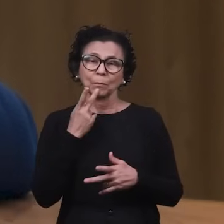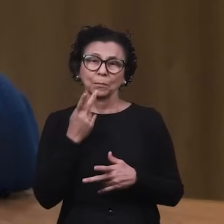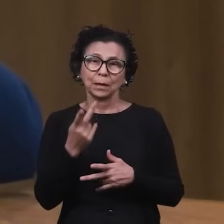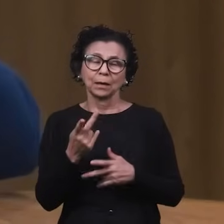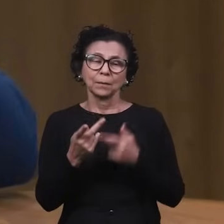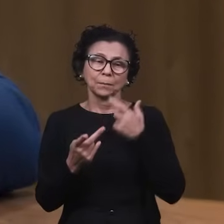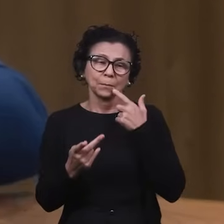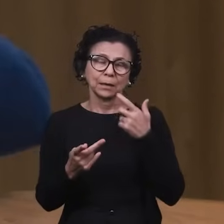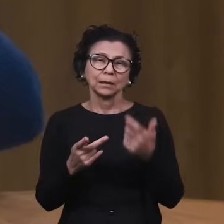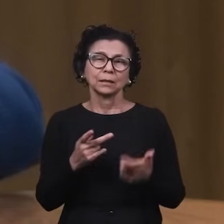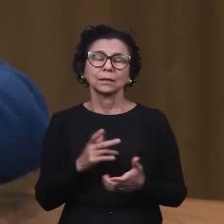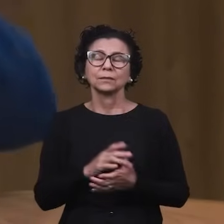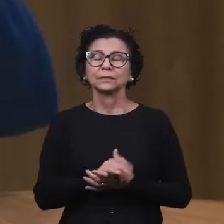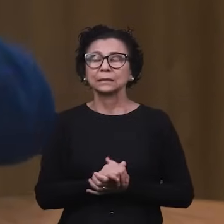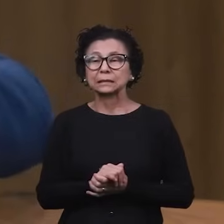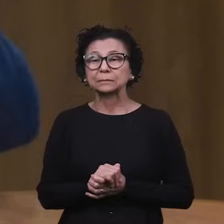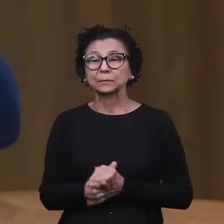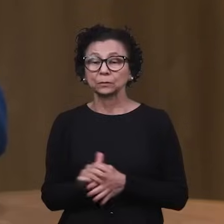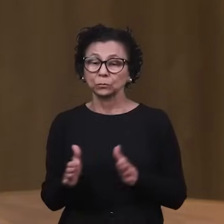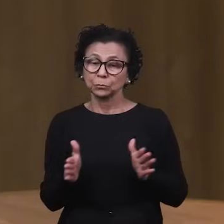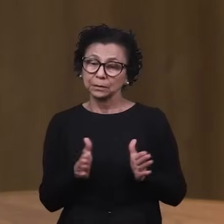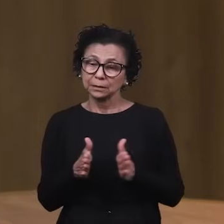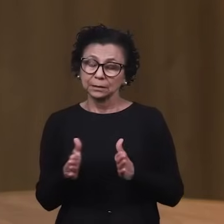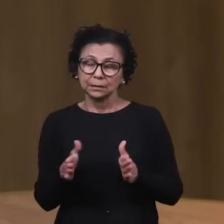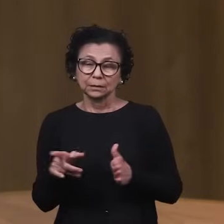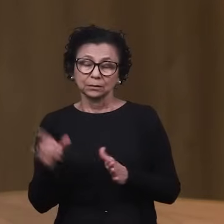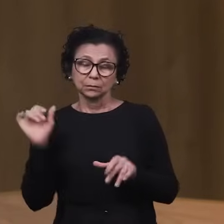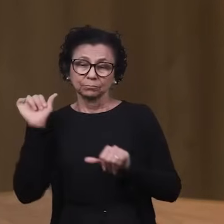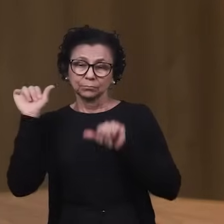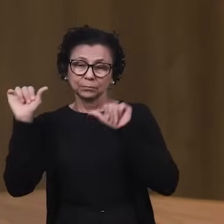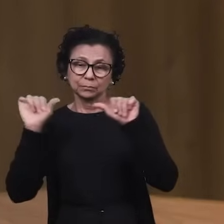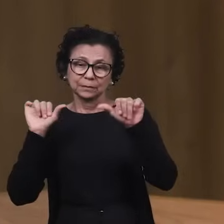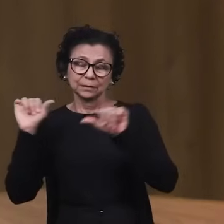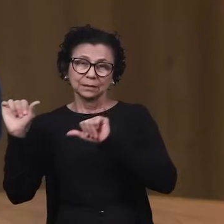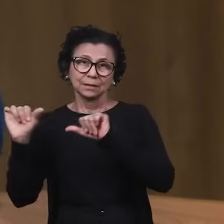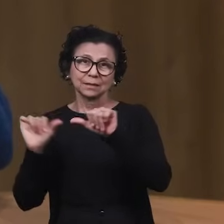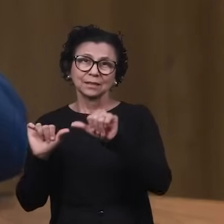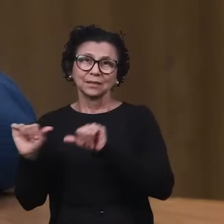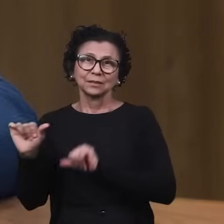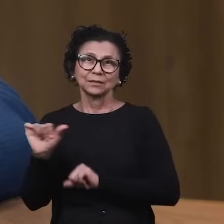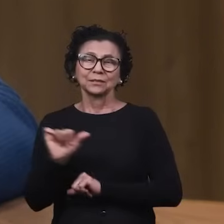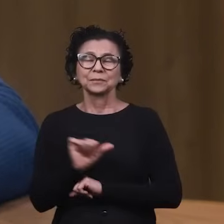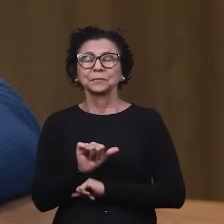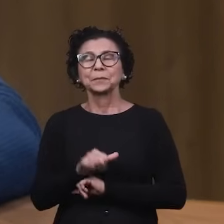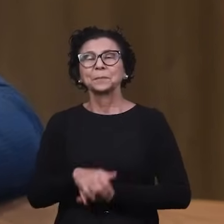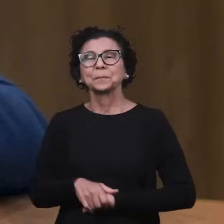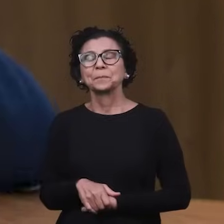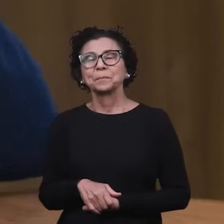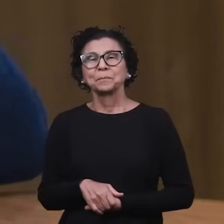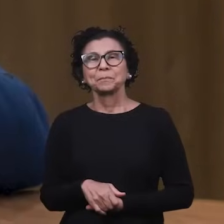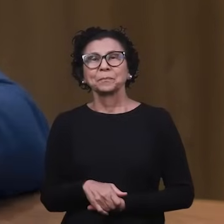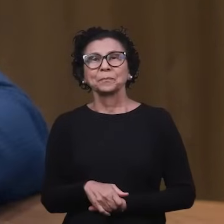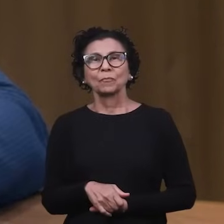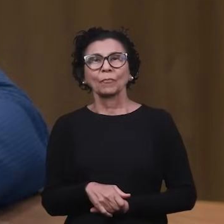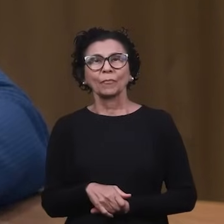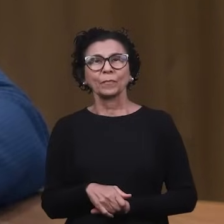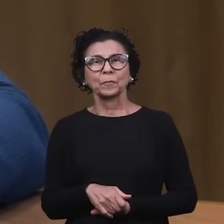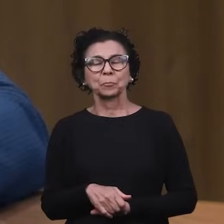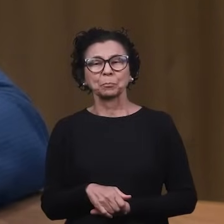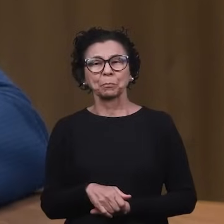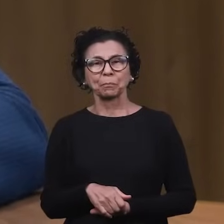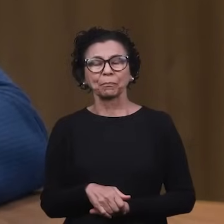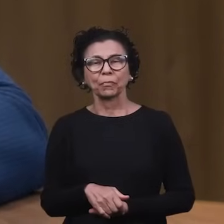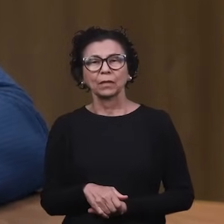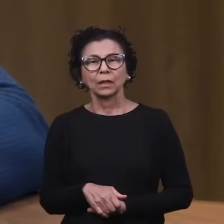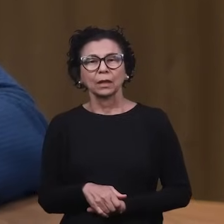coisas, porque é aquela fase, né, que eles estão de transição, de imitação, né, imitar tudo. E uma outra questão que